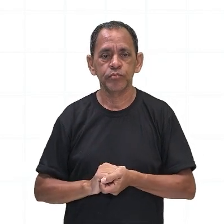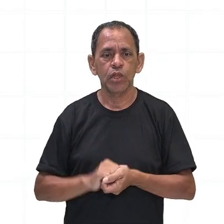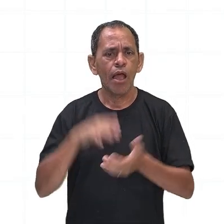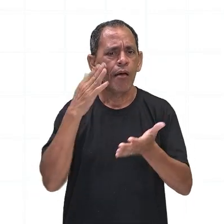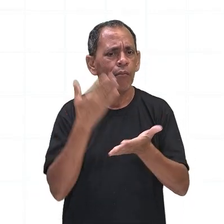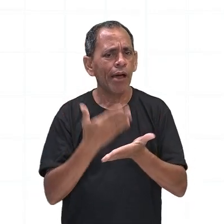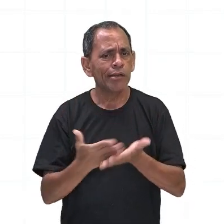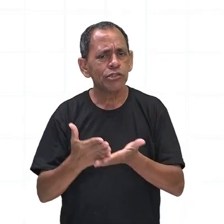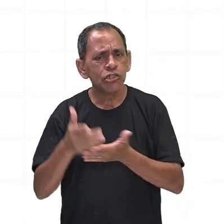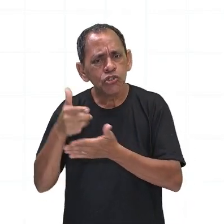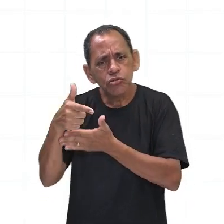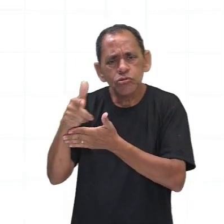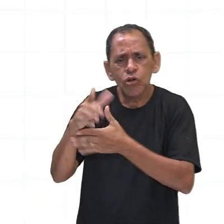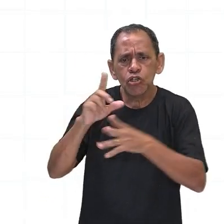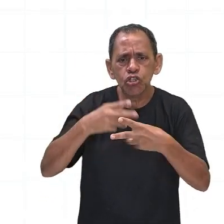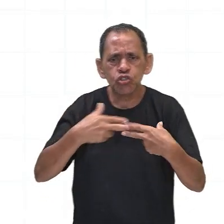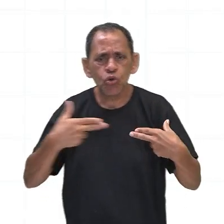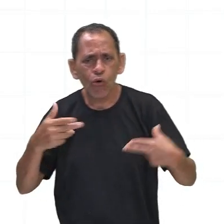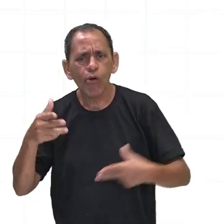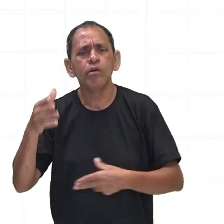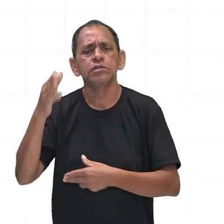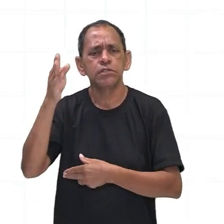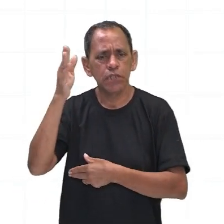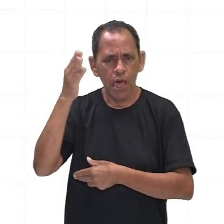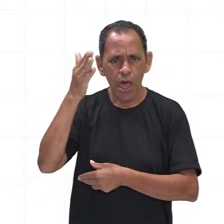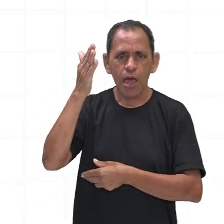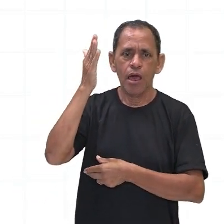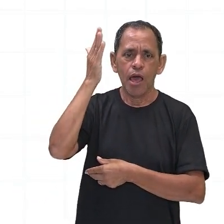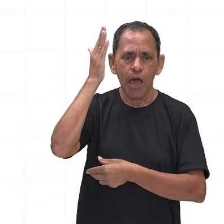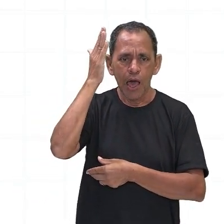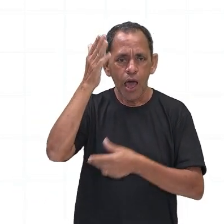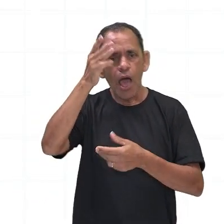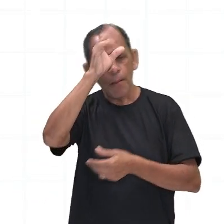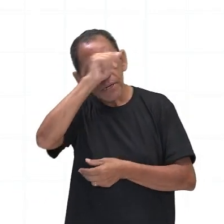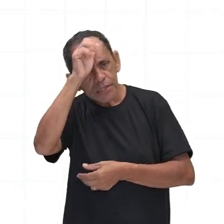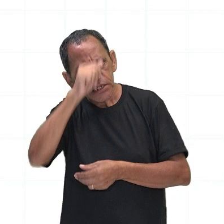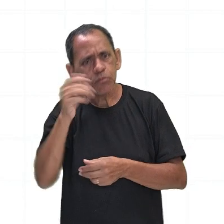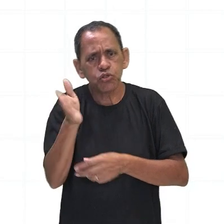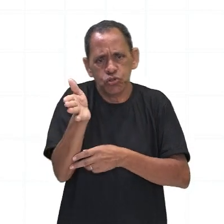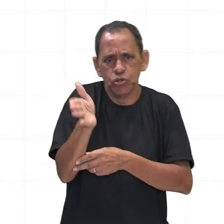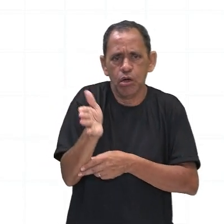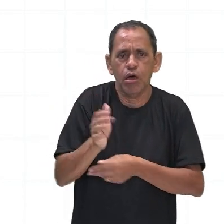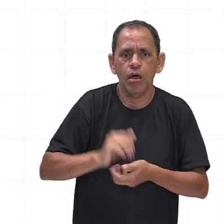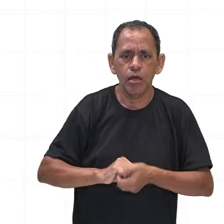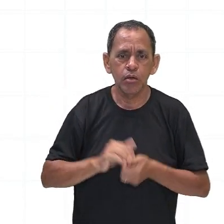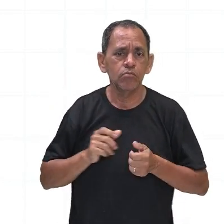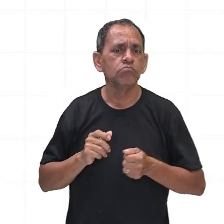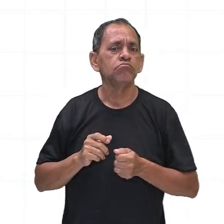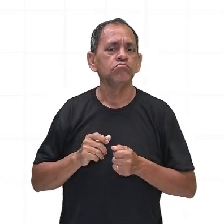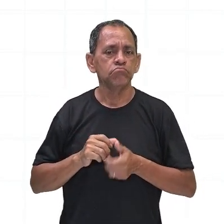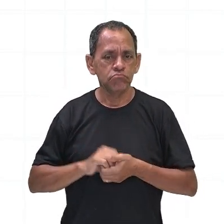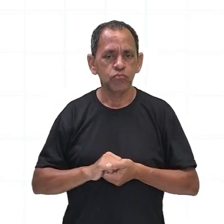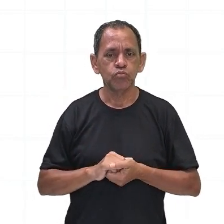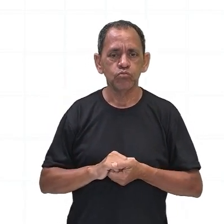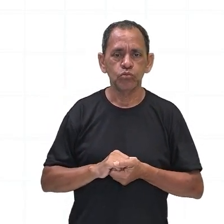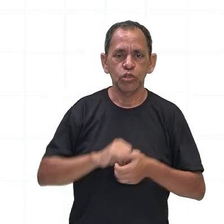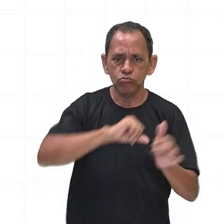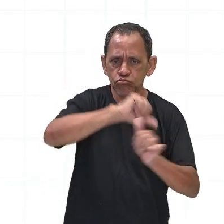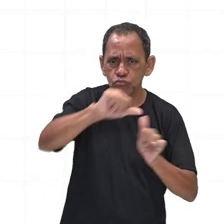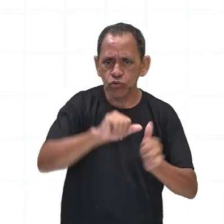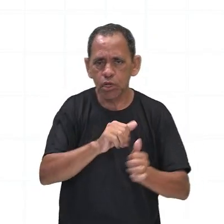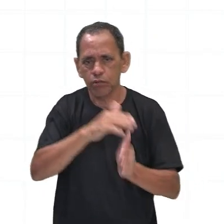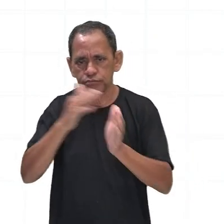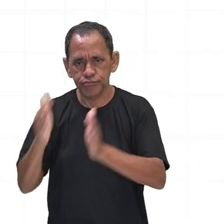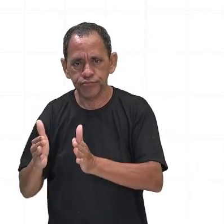já aprendemos, podemos avançar para algo que ainda não conhecemos. E aí vamos falar sobre o advérbio. Gente,